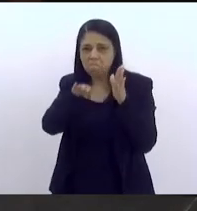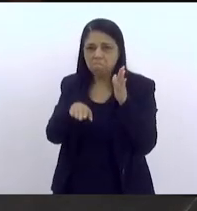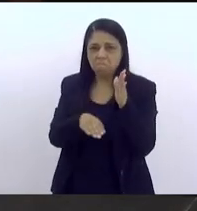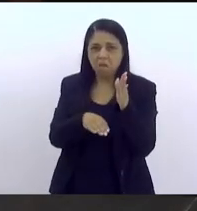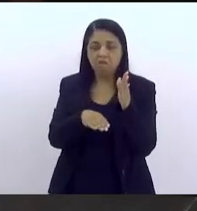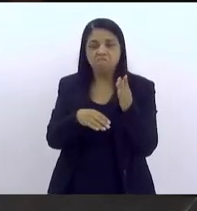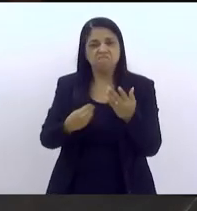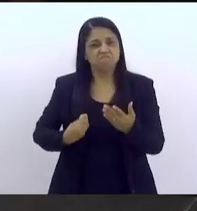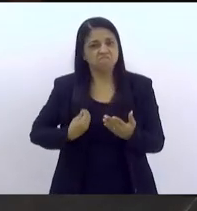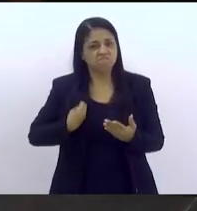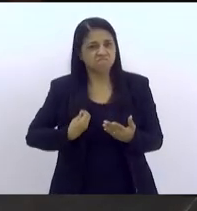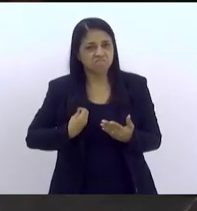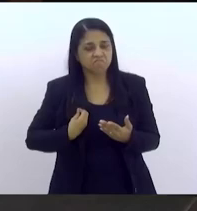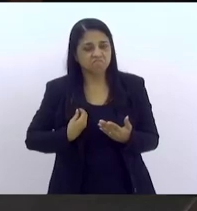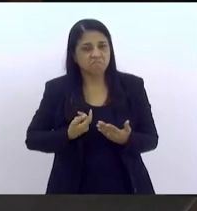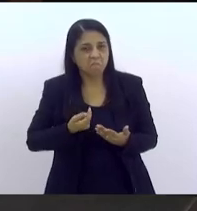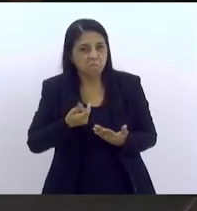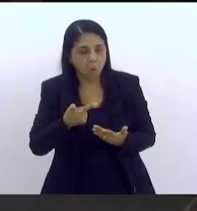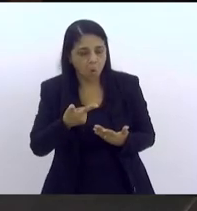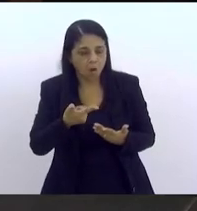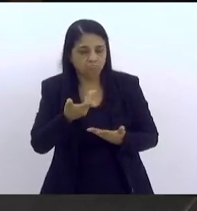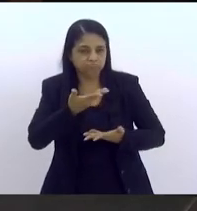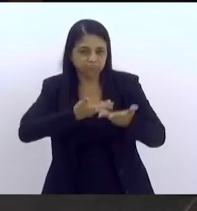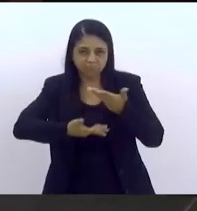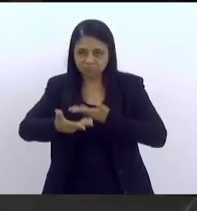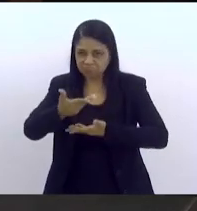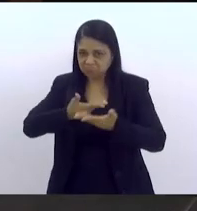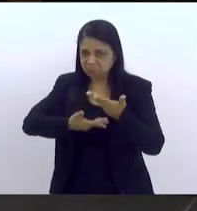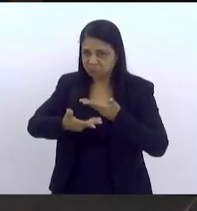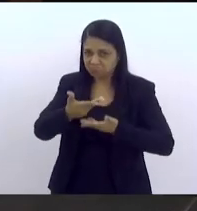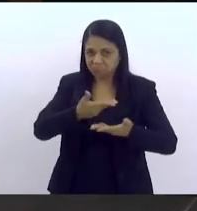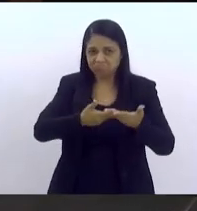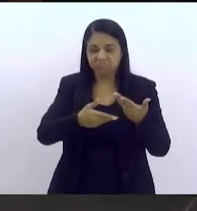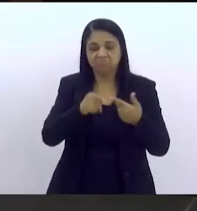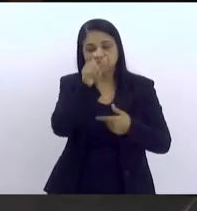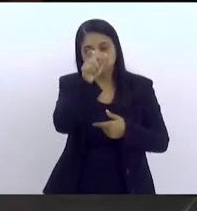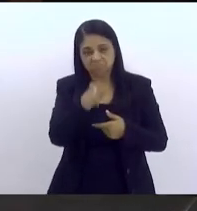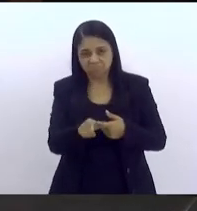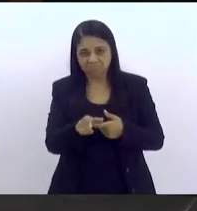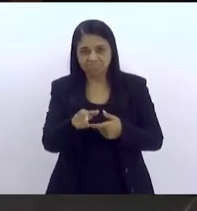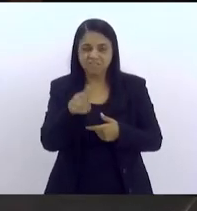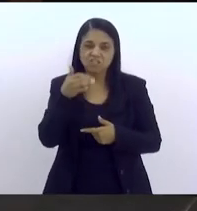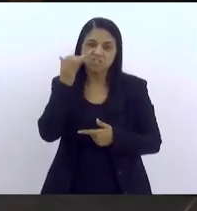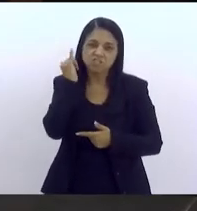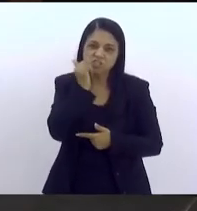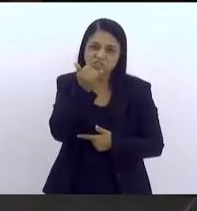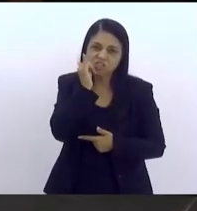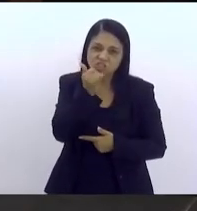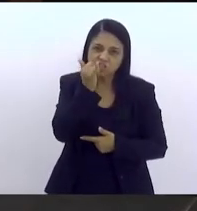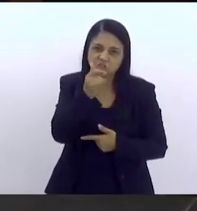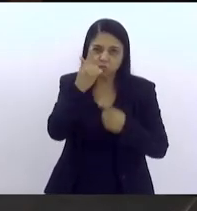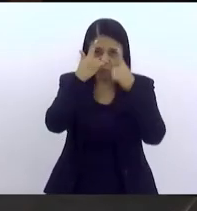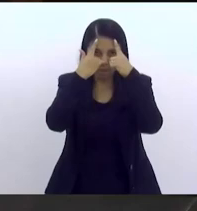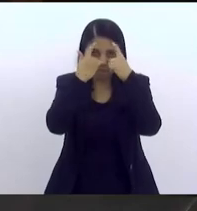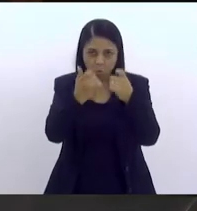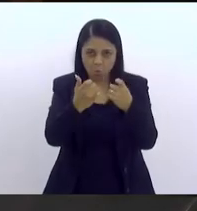coletiva o que os tornamáveis por estes discursos extremistas